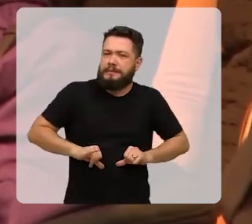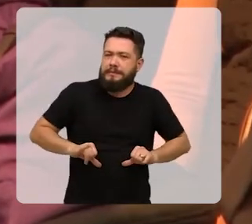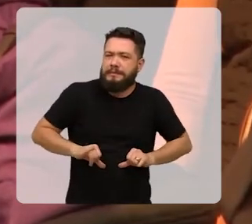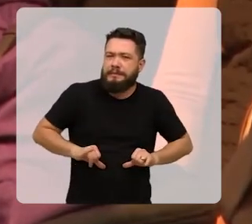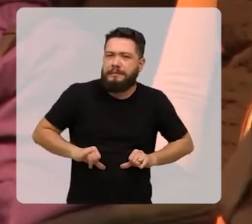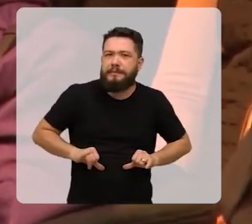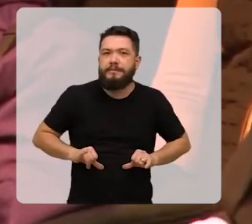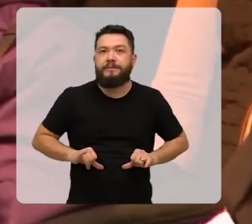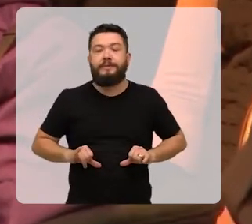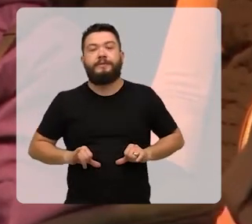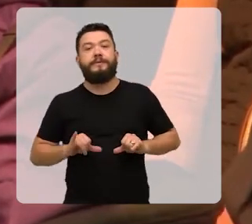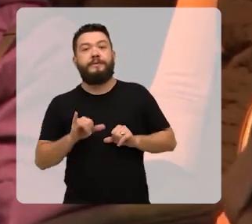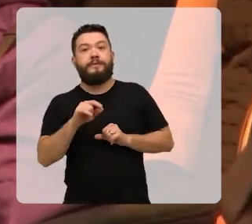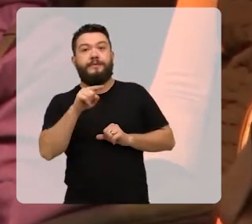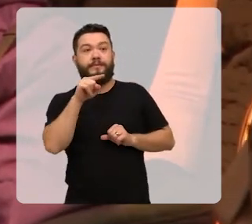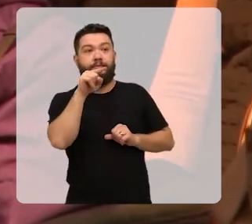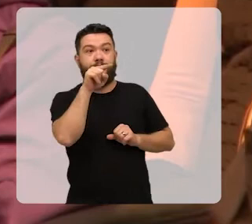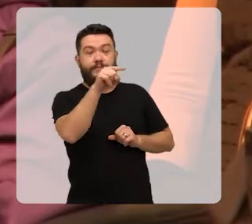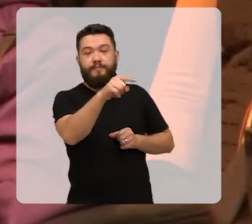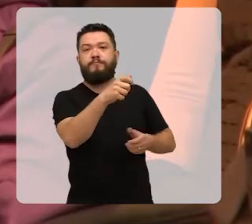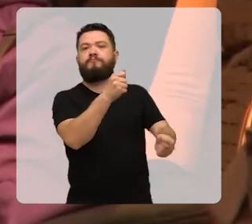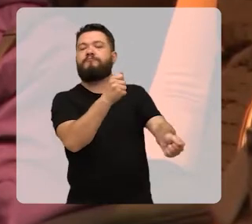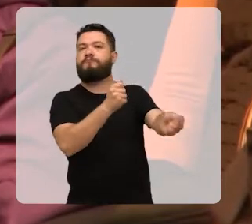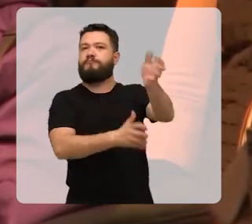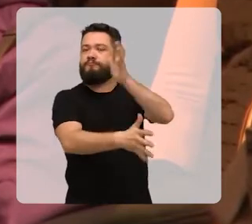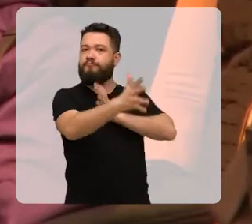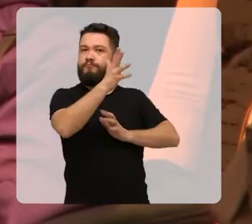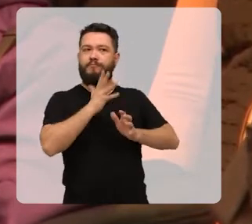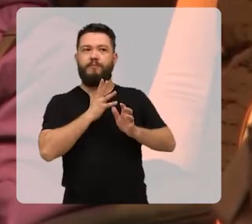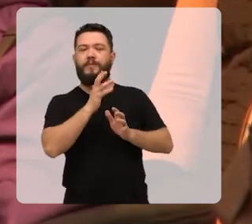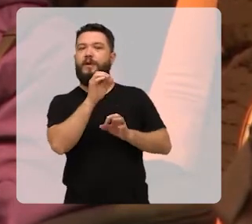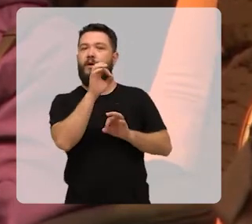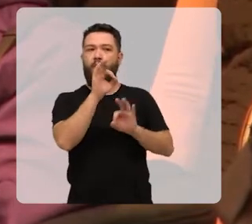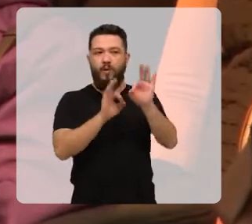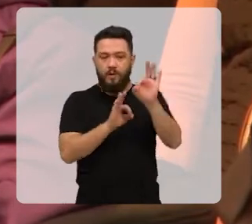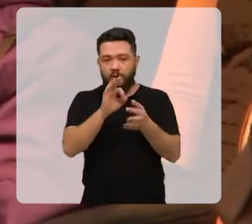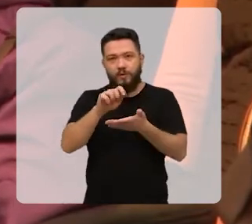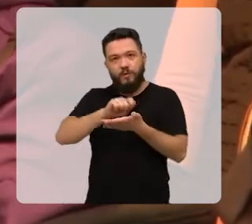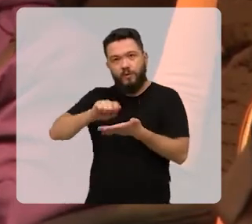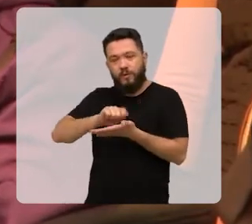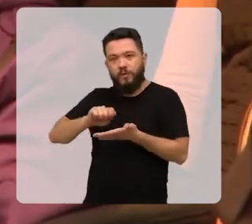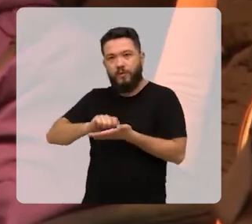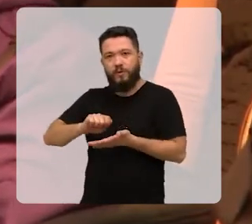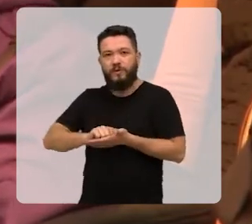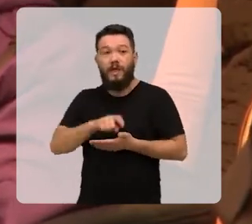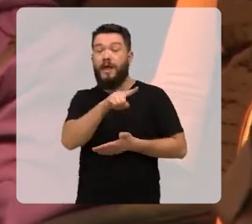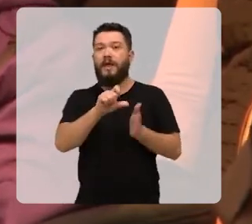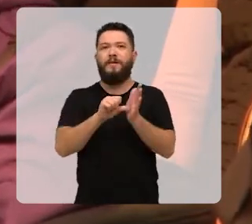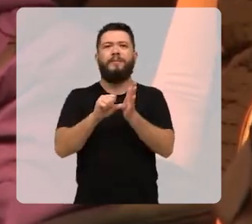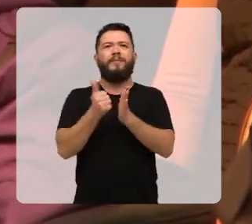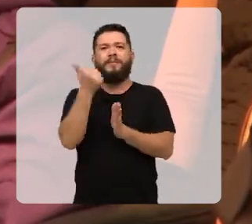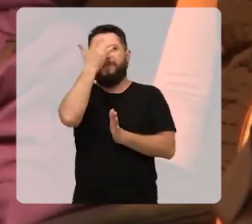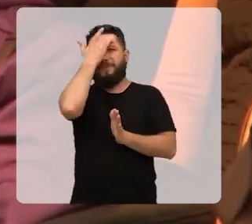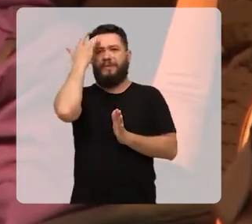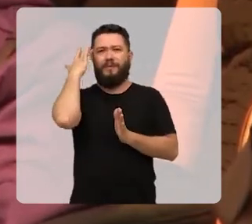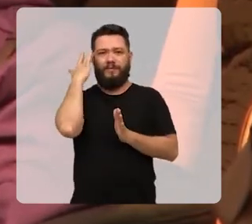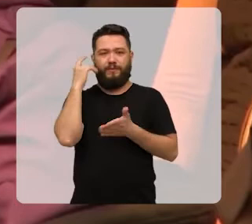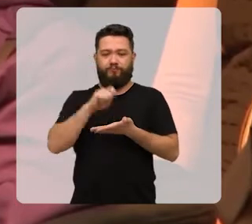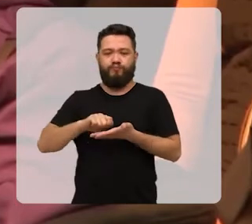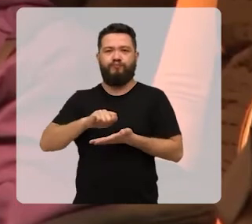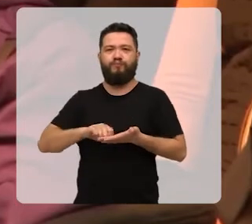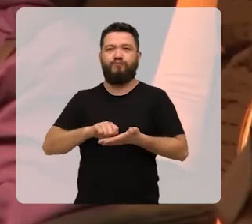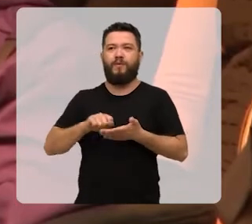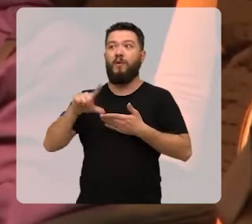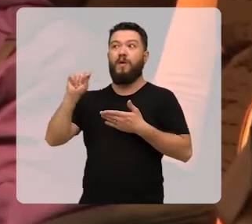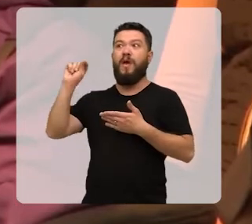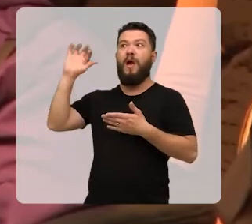com base para escrever o livro depois da guerra. Ela foi um dos primeiros para escrever o livro. Era